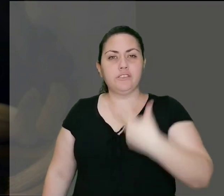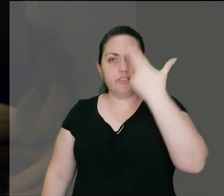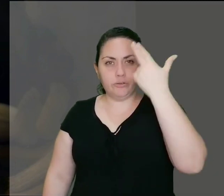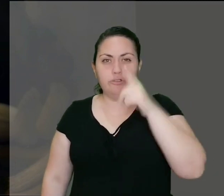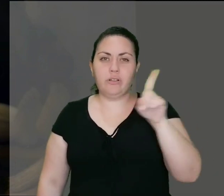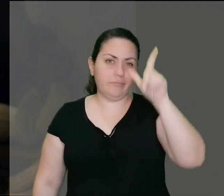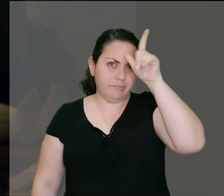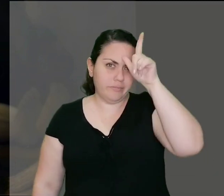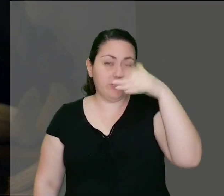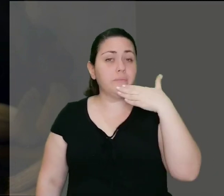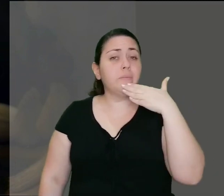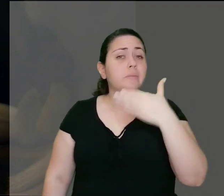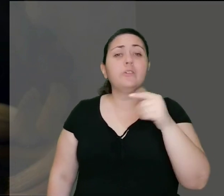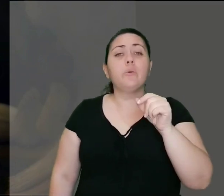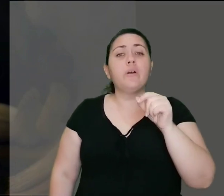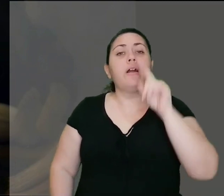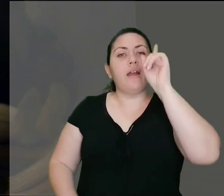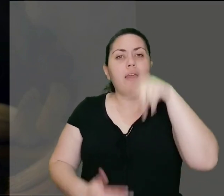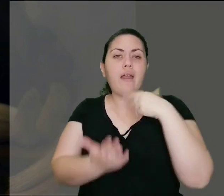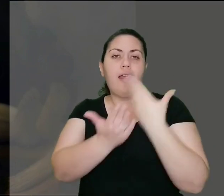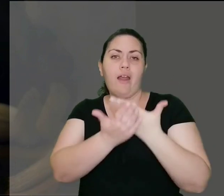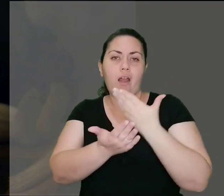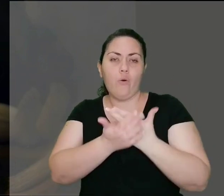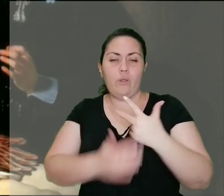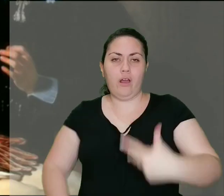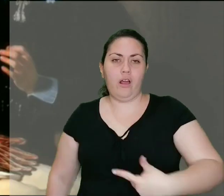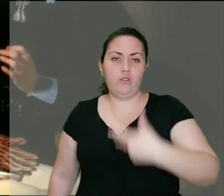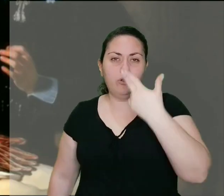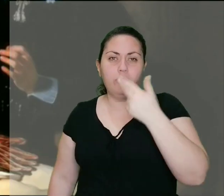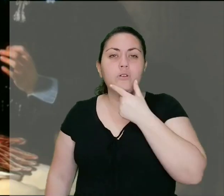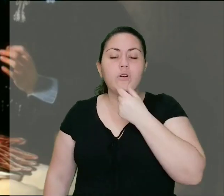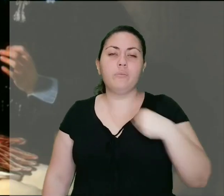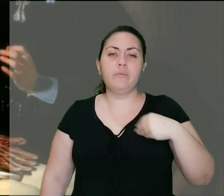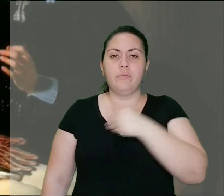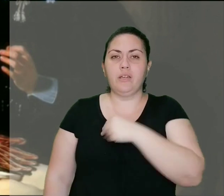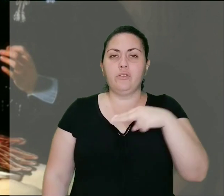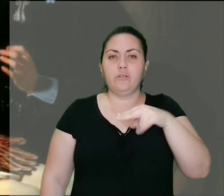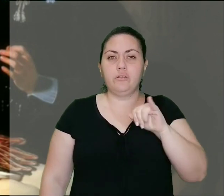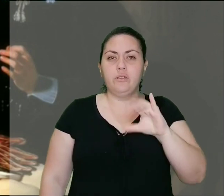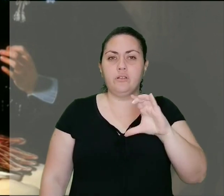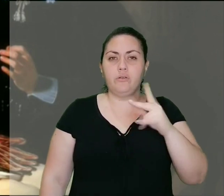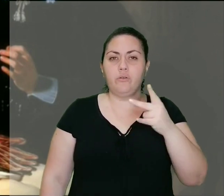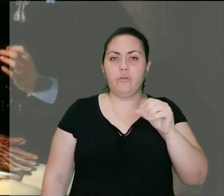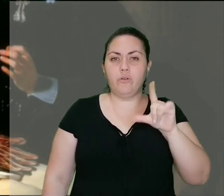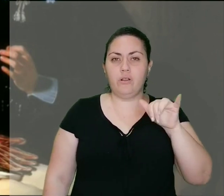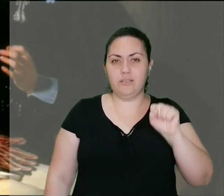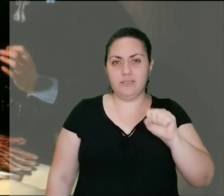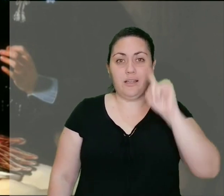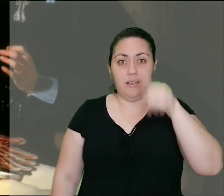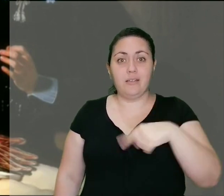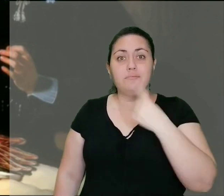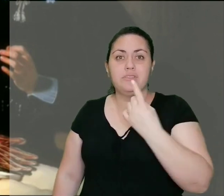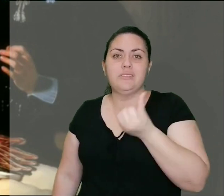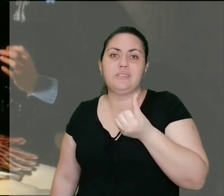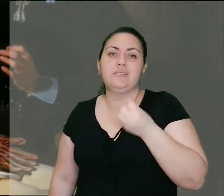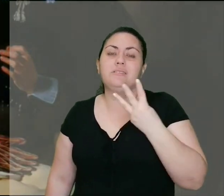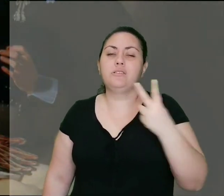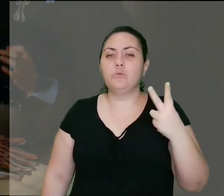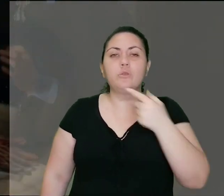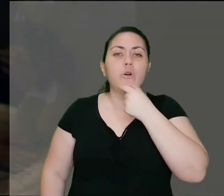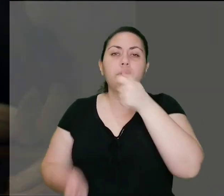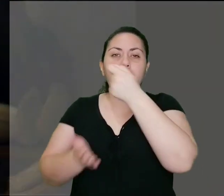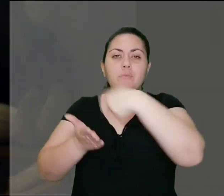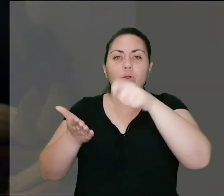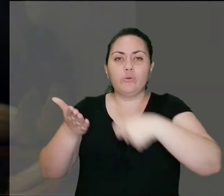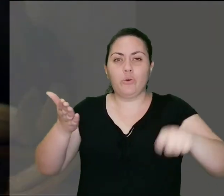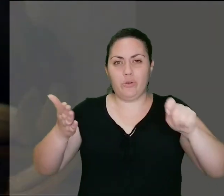Amsterdã e retrata uma aula de anatomia do Dr. Nicolaas Tulp. Foi datada de 1632 pelo pintor